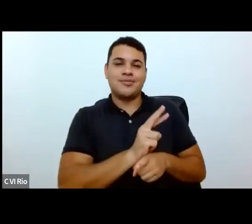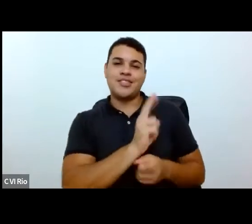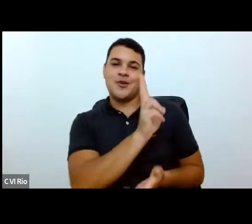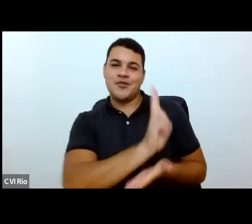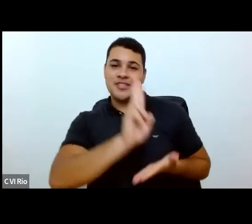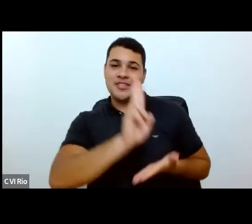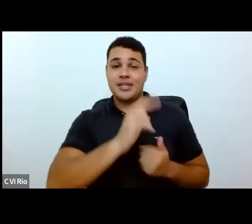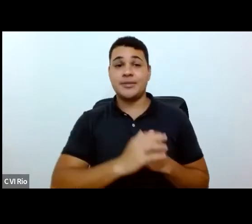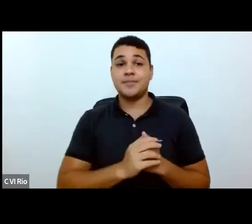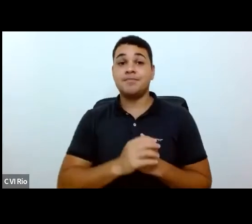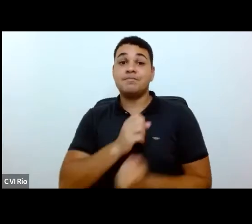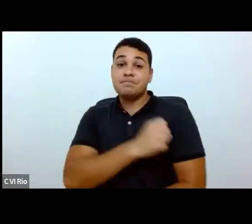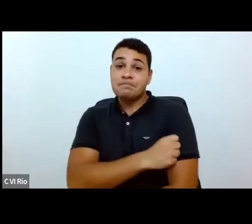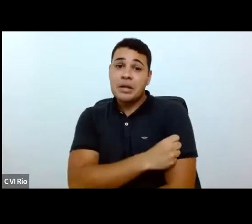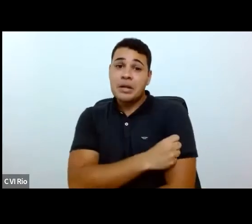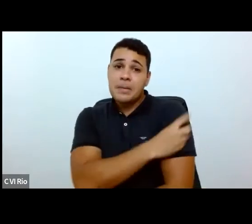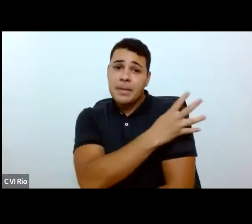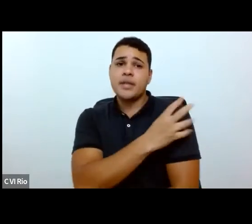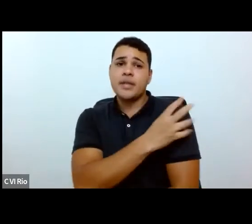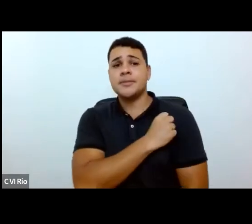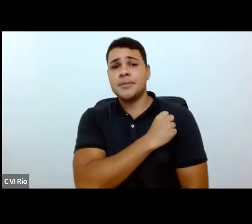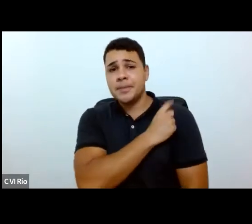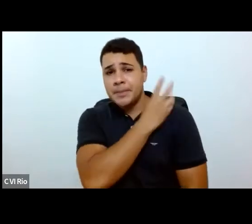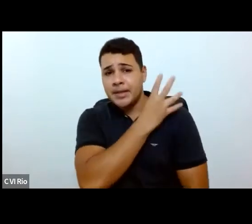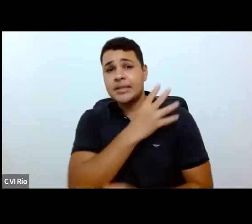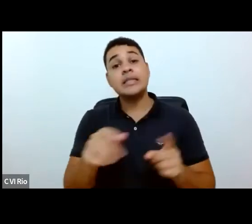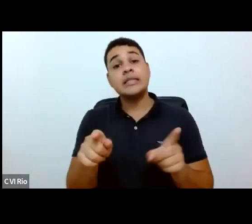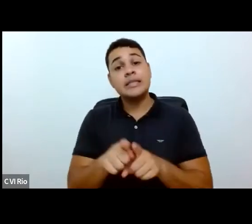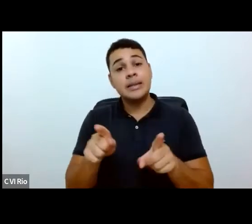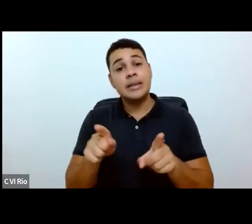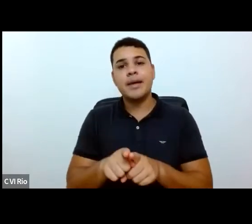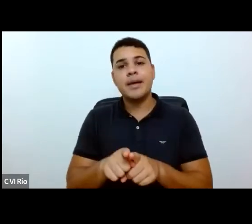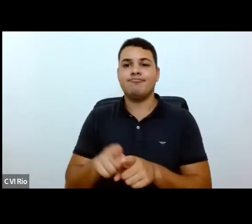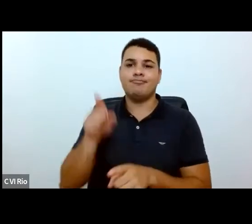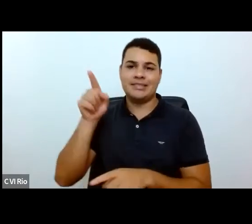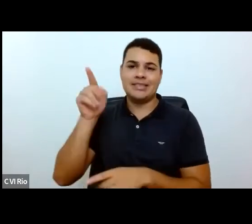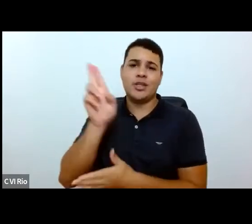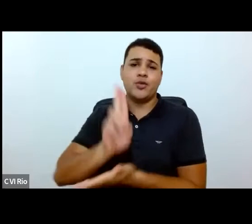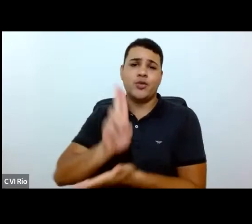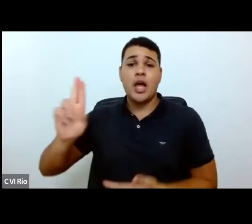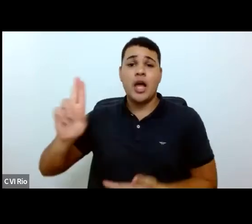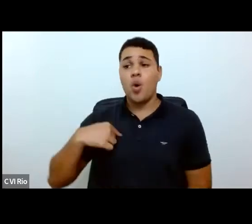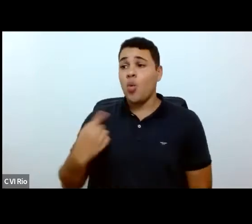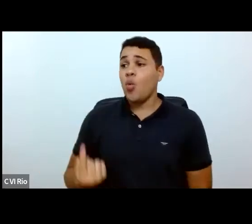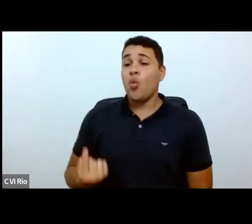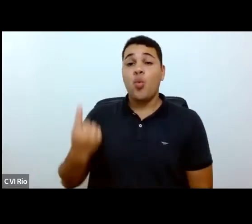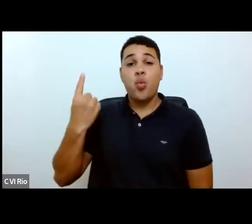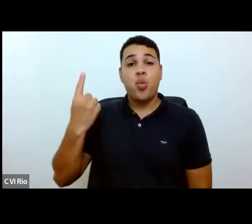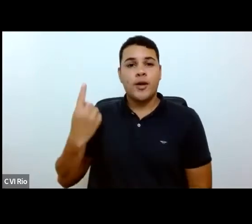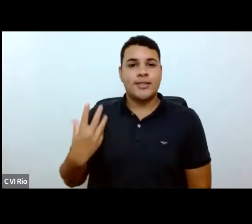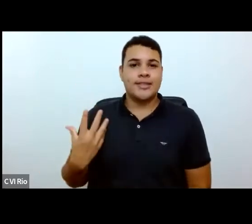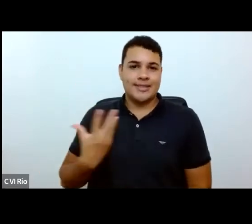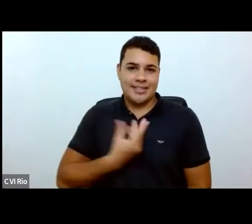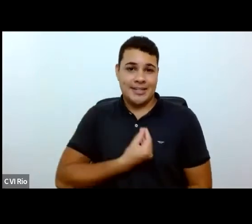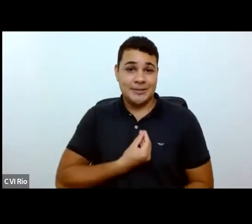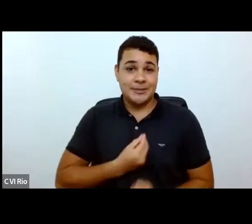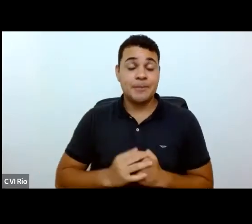ensino fundamental, médio, e na faculdade, a única trans ali, mas eu não desistia, né? Eu percebia